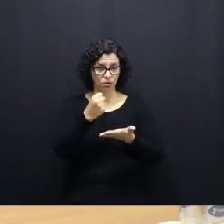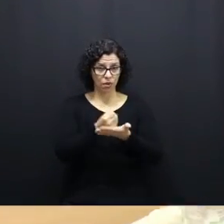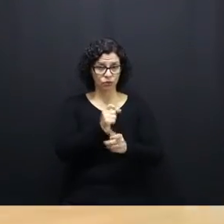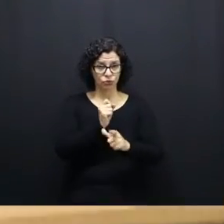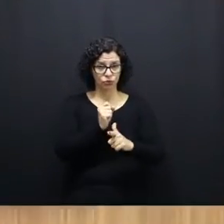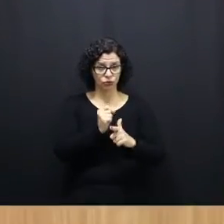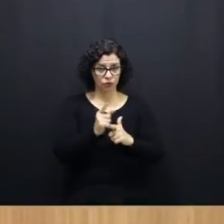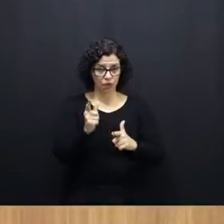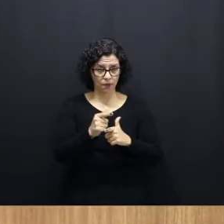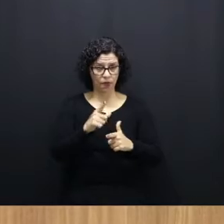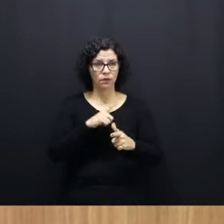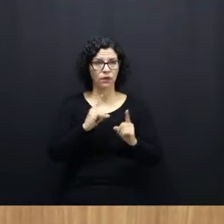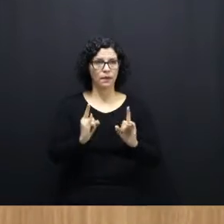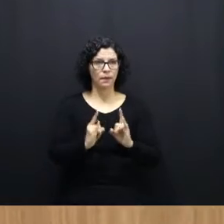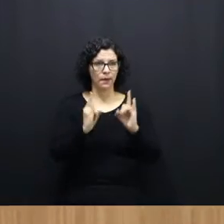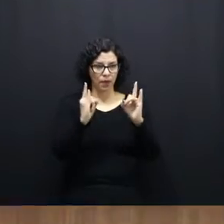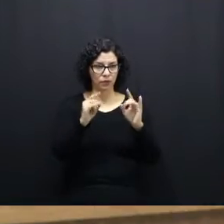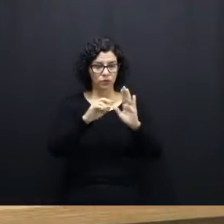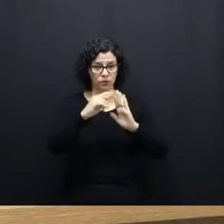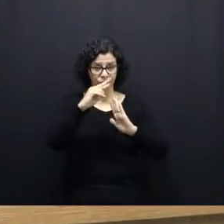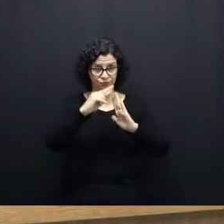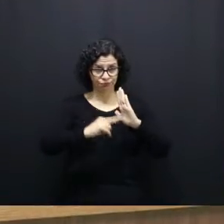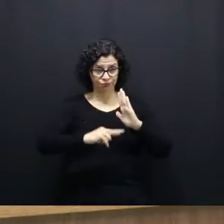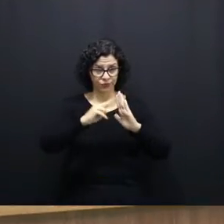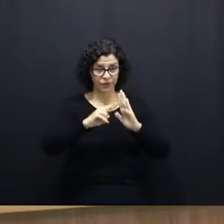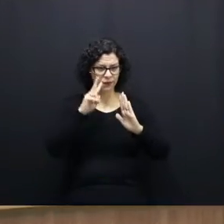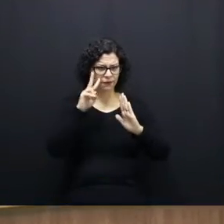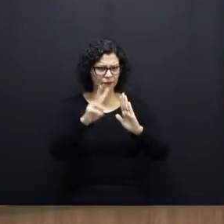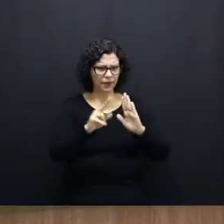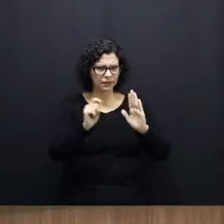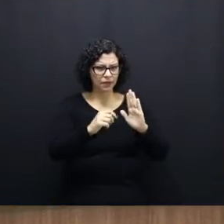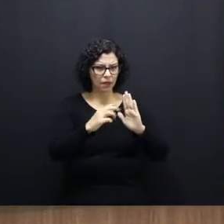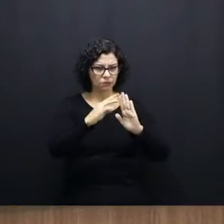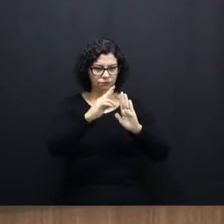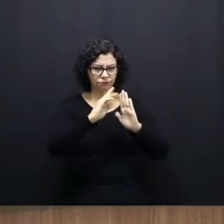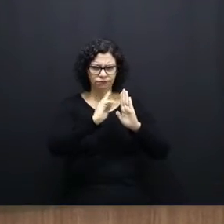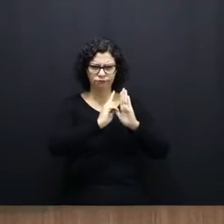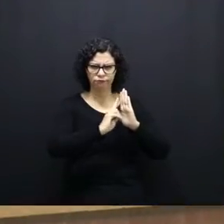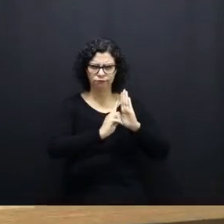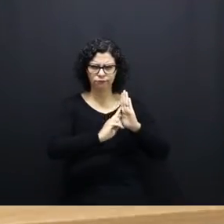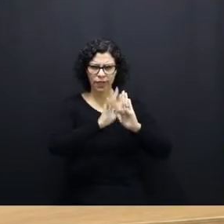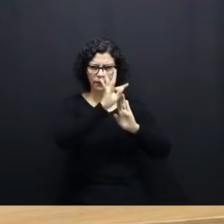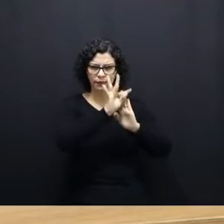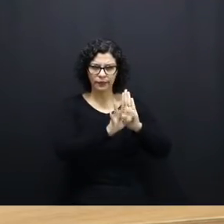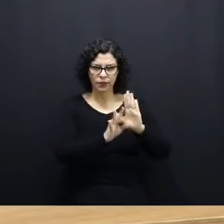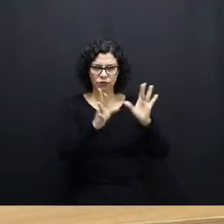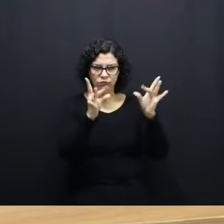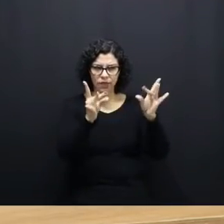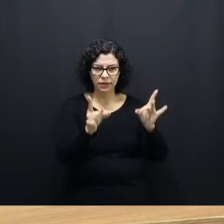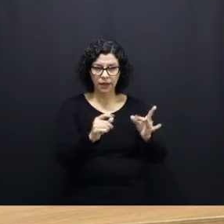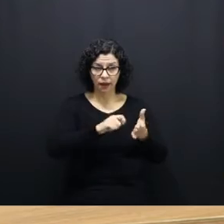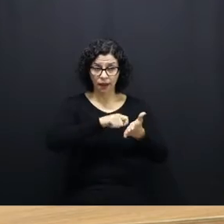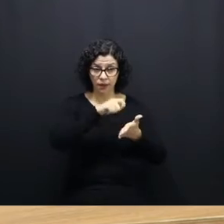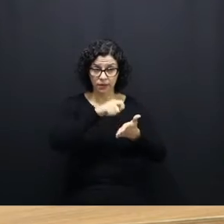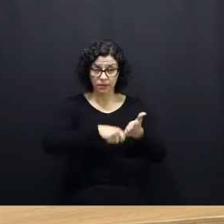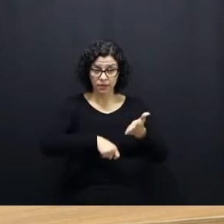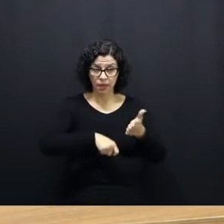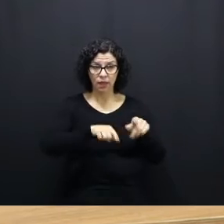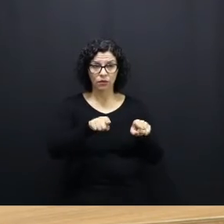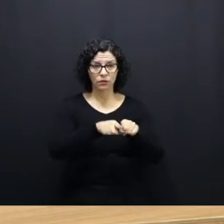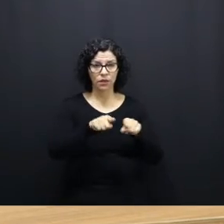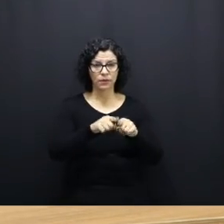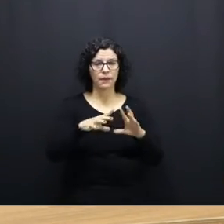locação contrato e se conseguem ver aí contrato esse que está Assinado rubricado